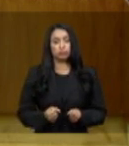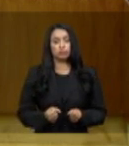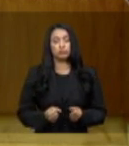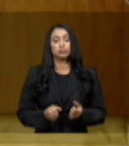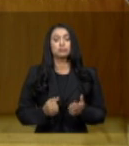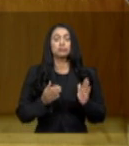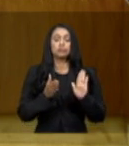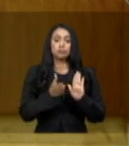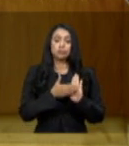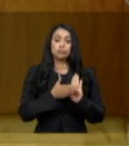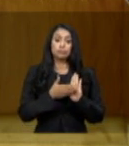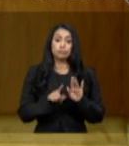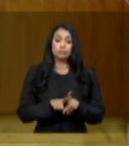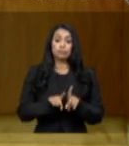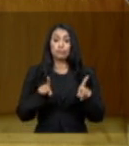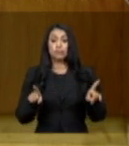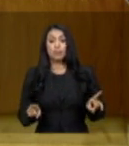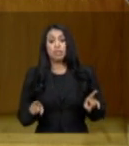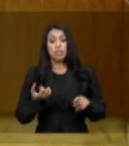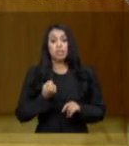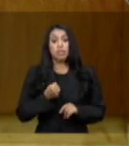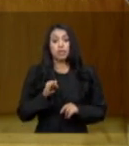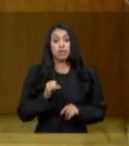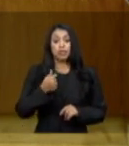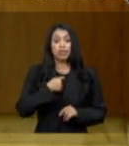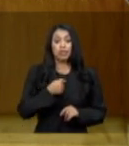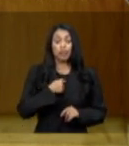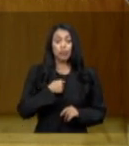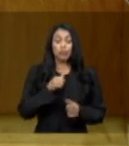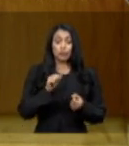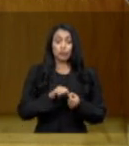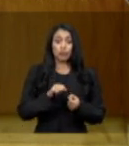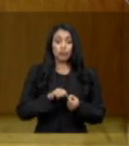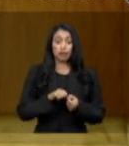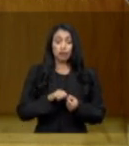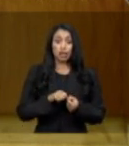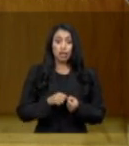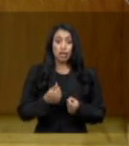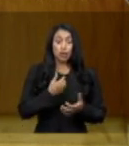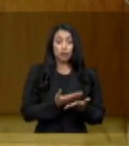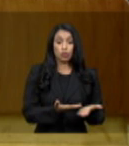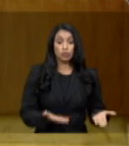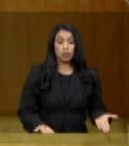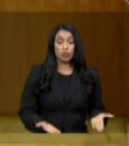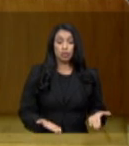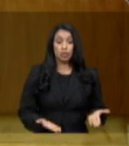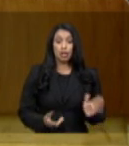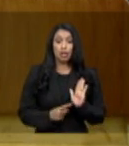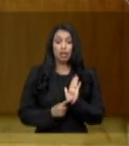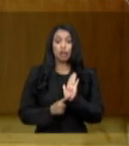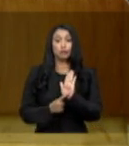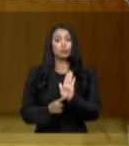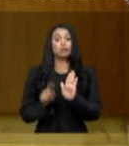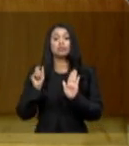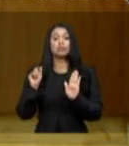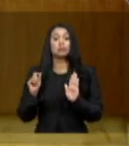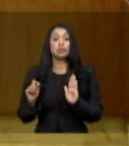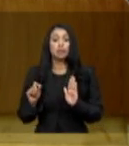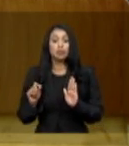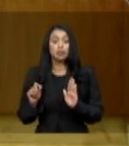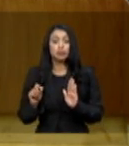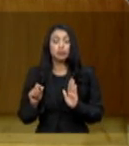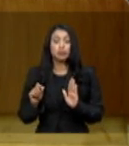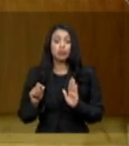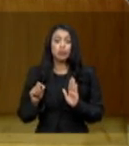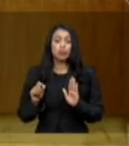classificação mas se eu ou fizer assim ficar vencido e passará a imagem de que